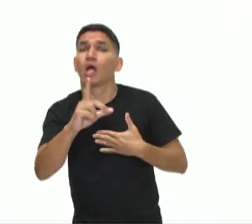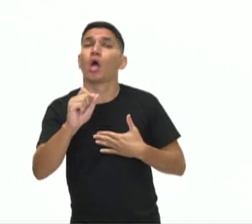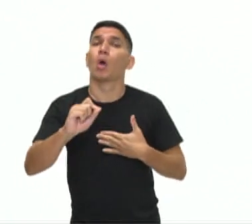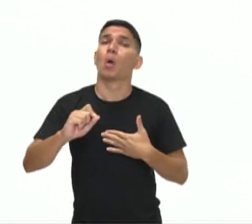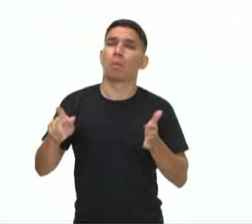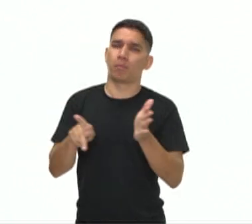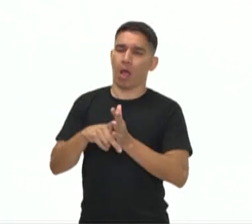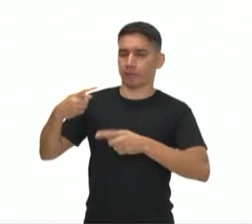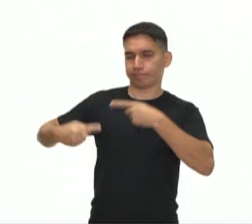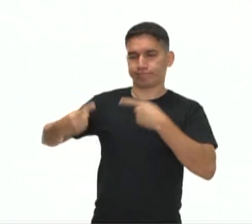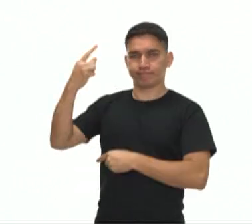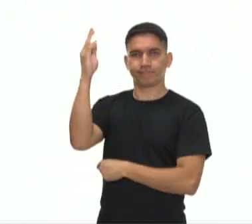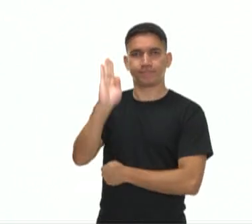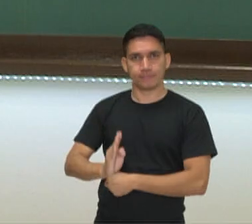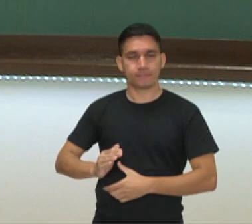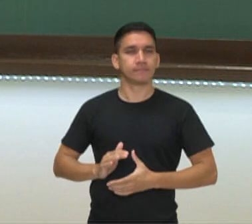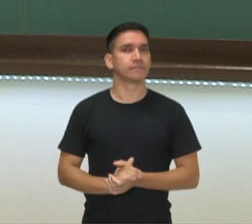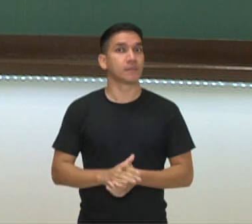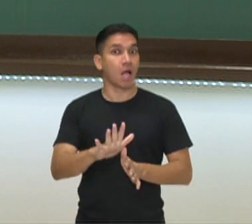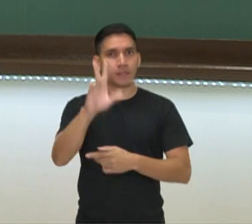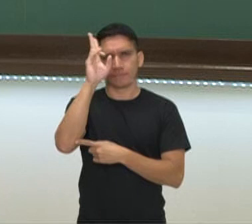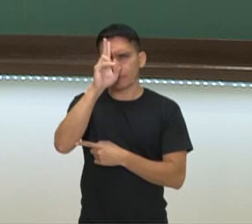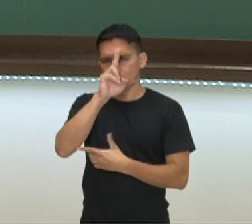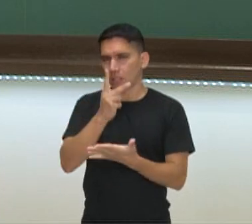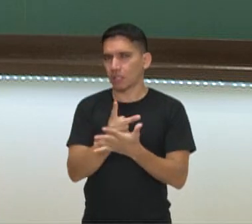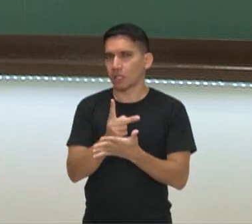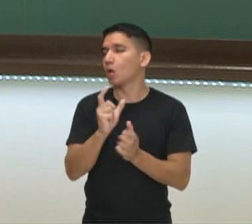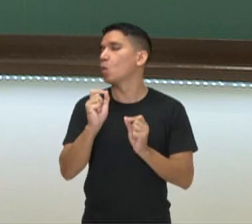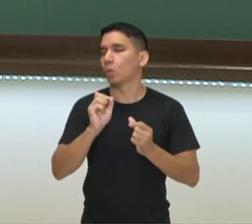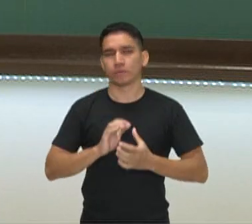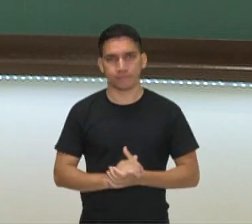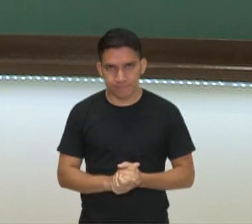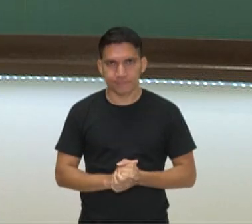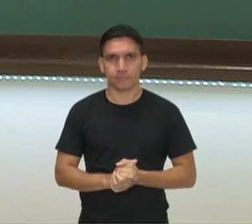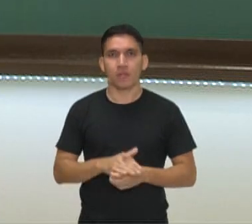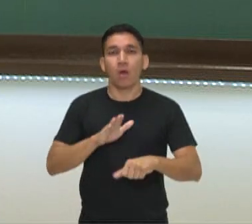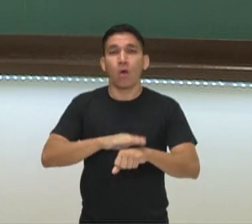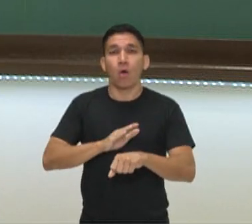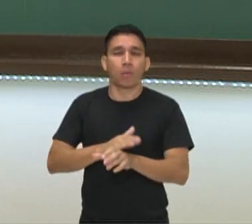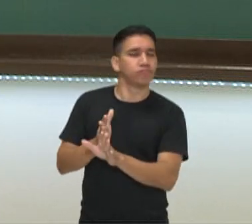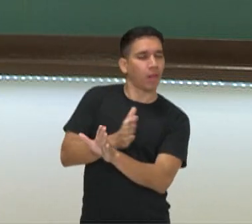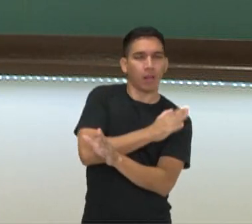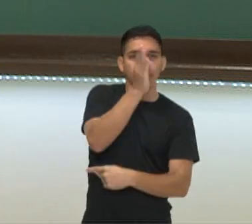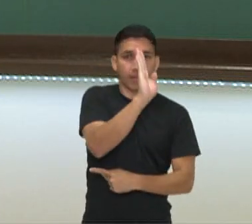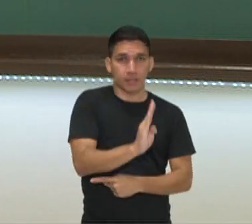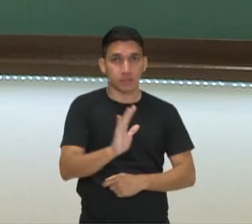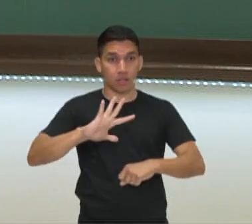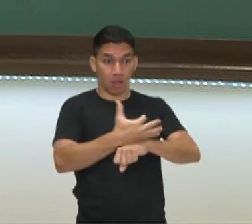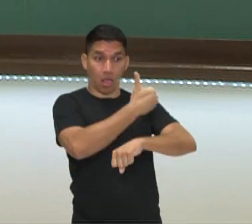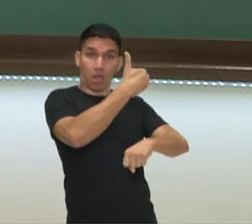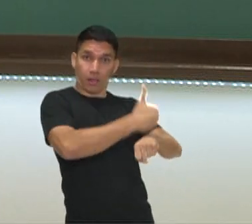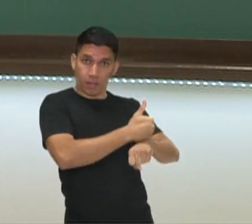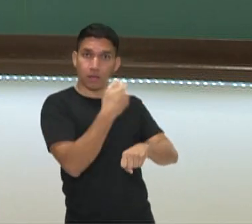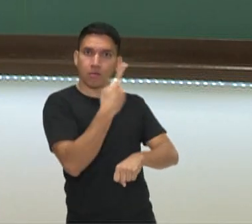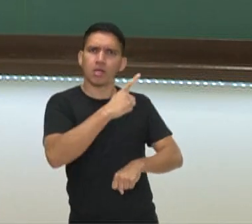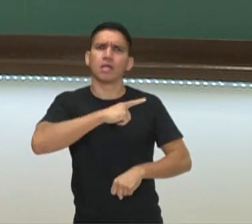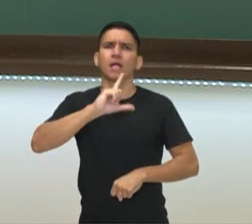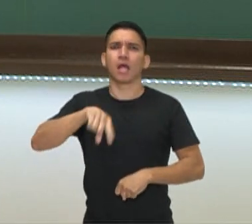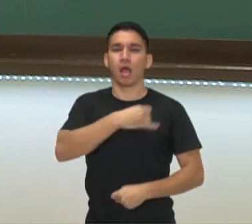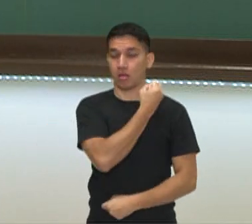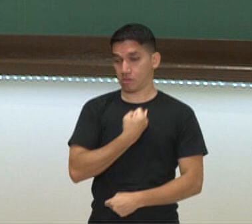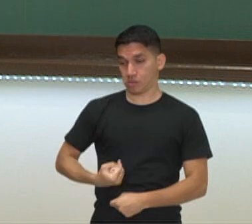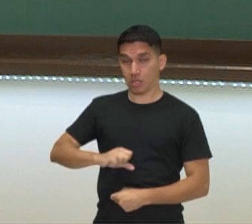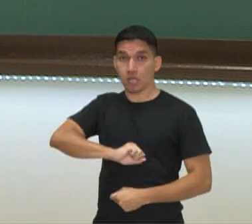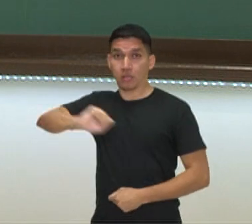política brasileira. Sempre relembrando que desde o Brasil colônia, né, ao Brasil Império e ao